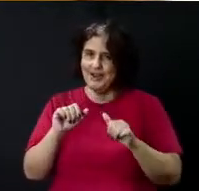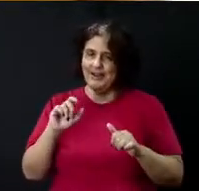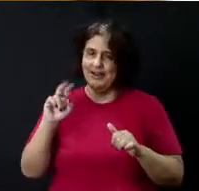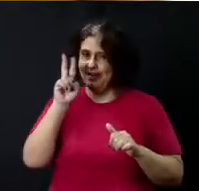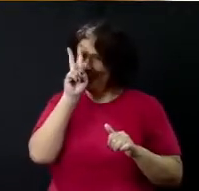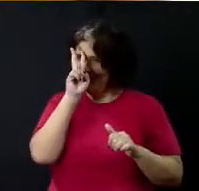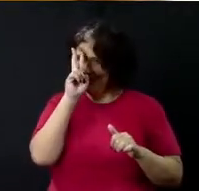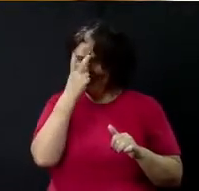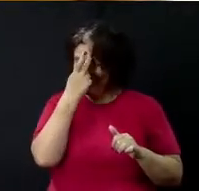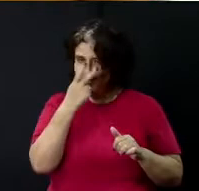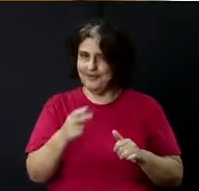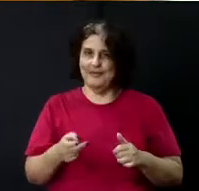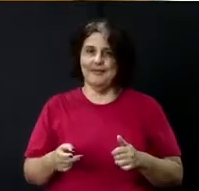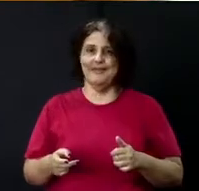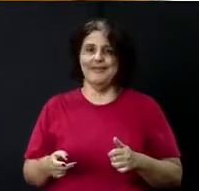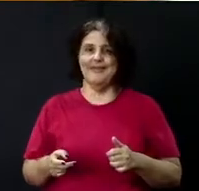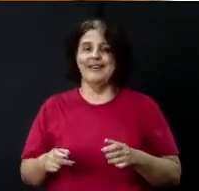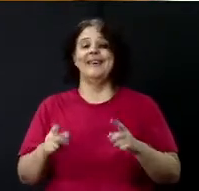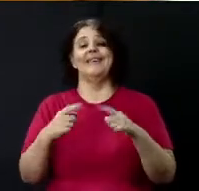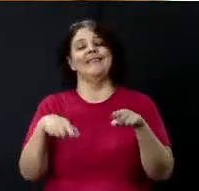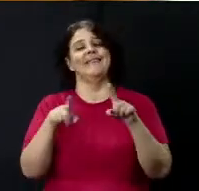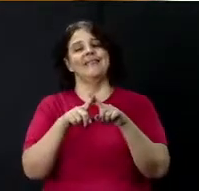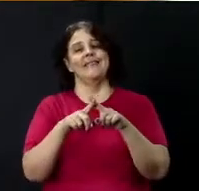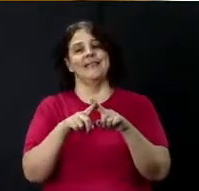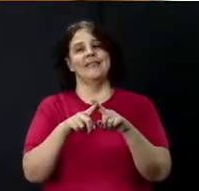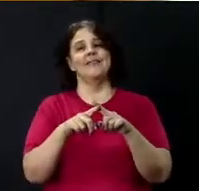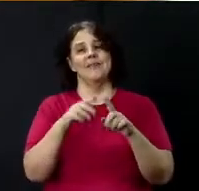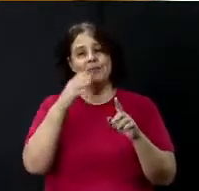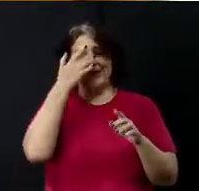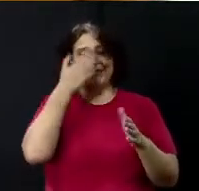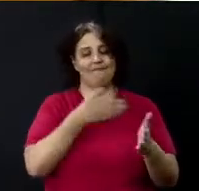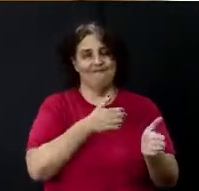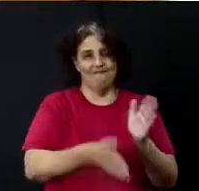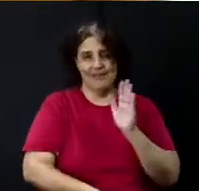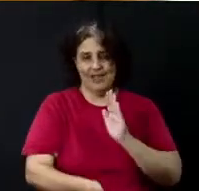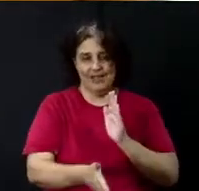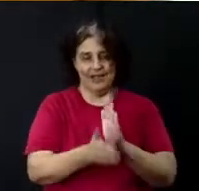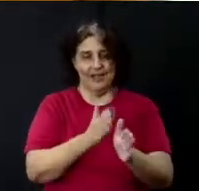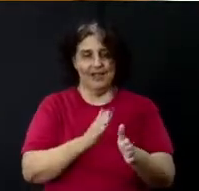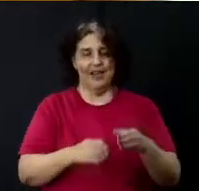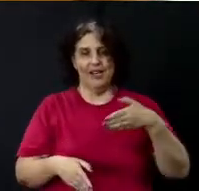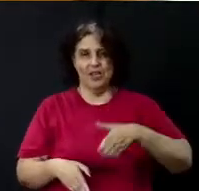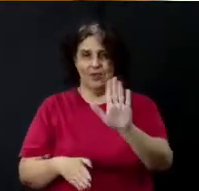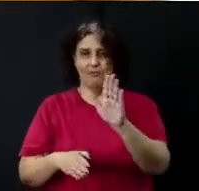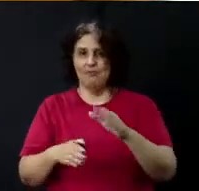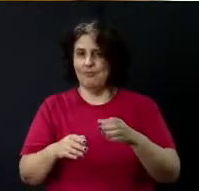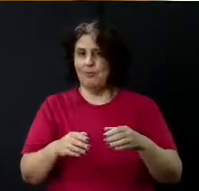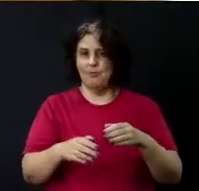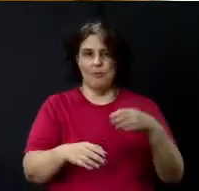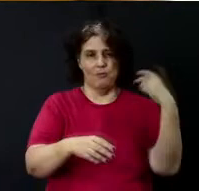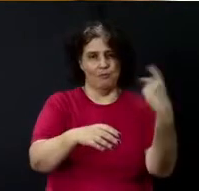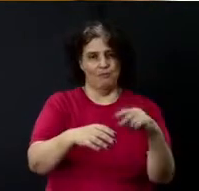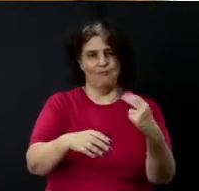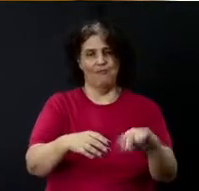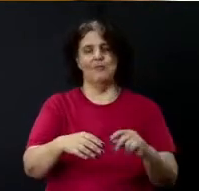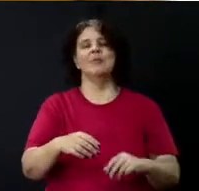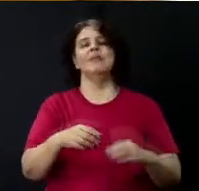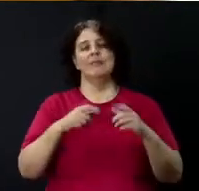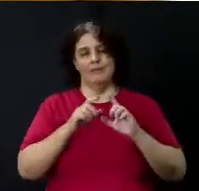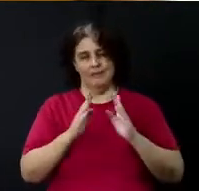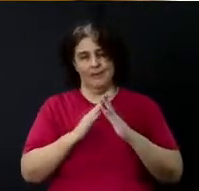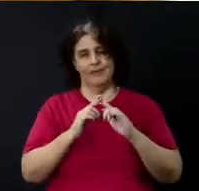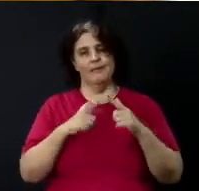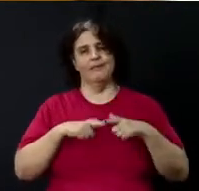lhe abriu os olhos. Olha, aí é importante a gente ler, porque do versículo 30 até o versículo 33,